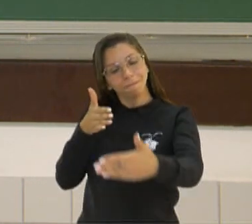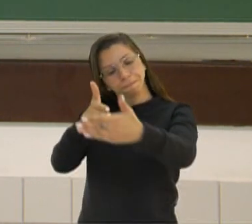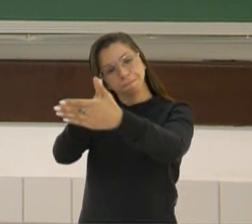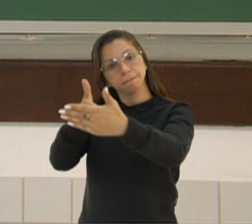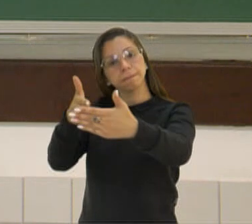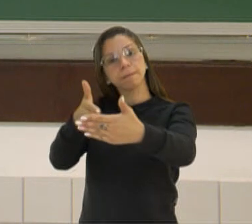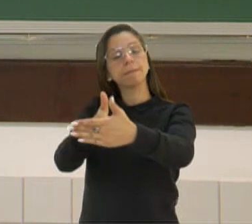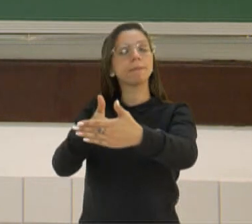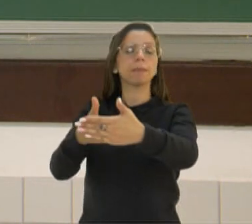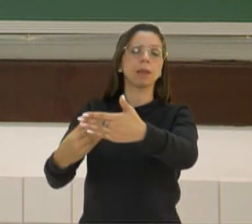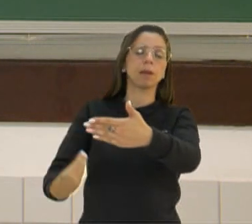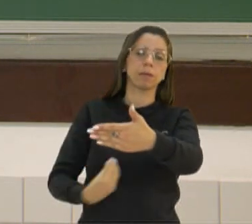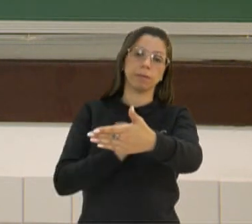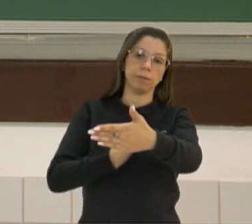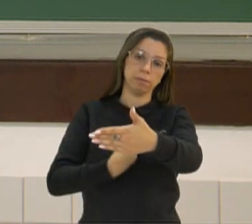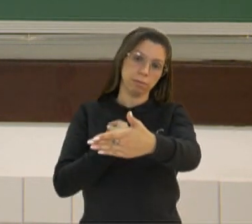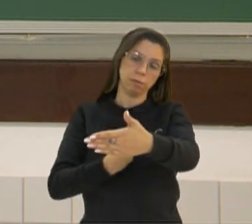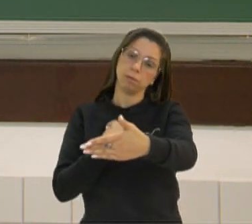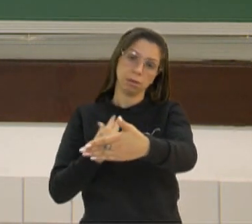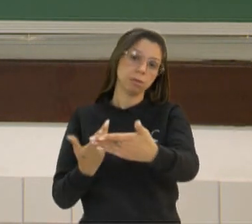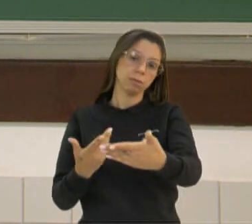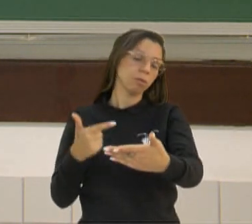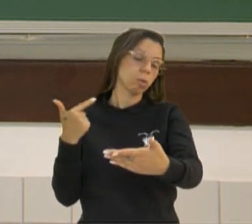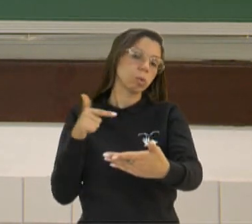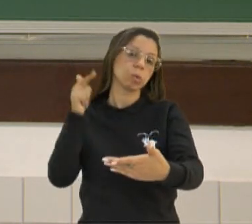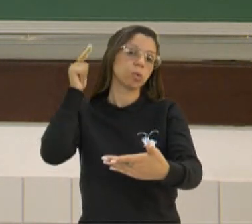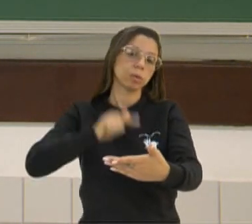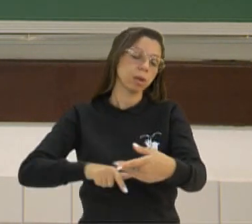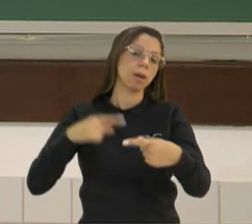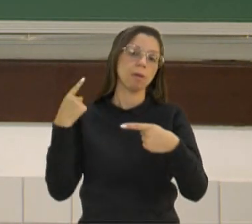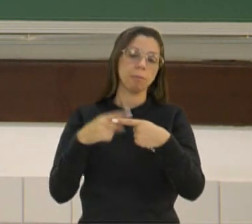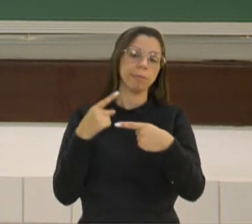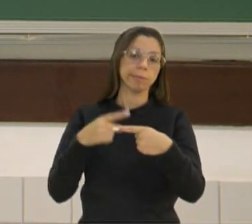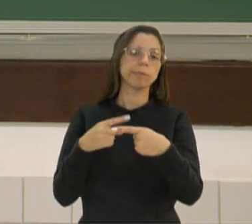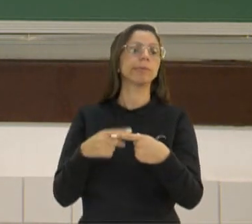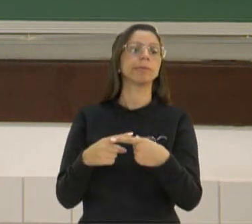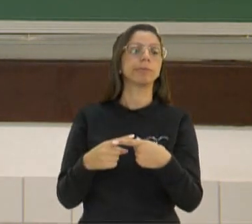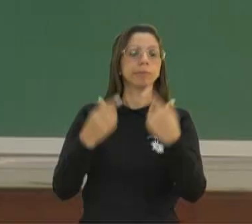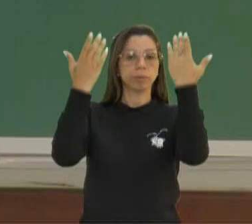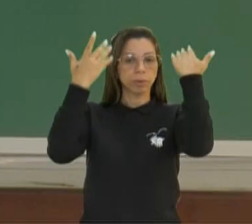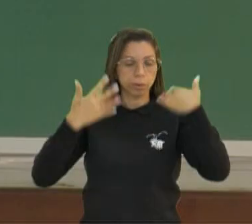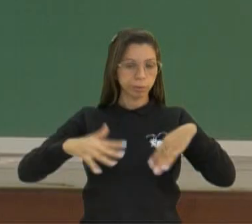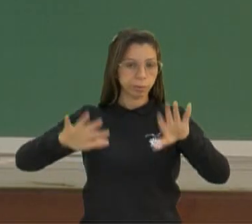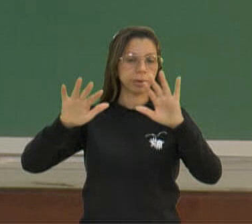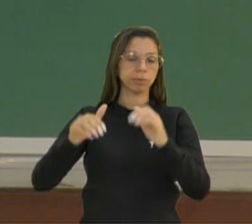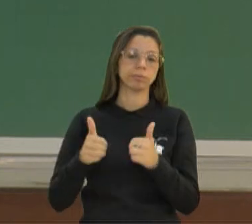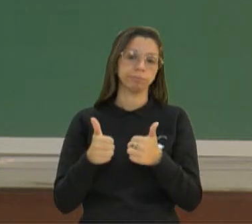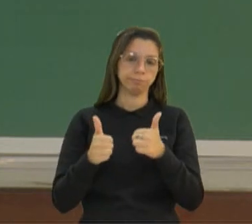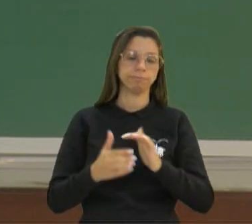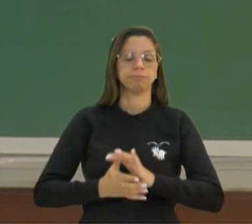são áreas de repulsão para a ocupação humana, devido aos aspectos naturais.